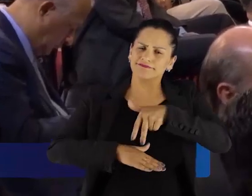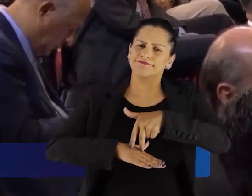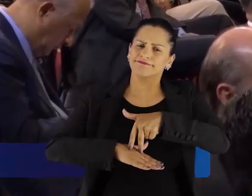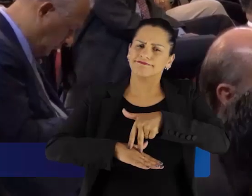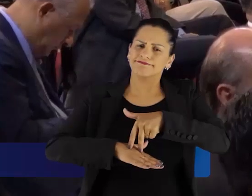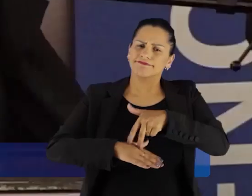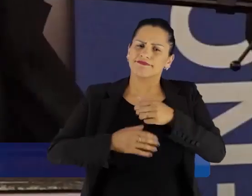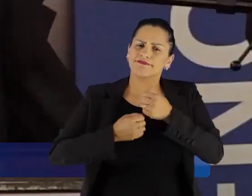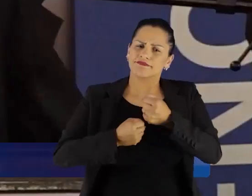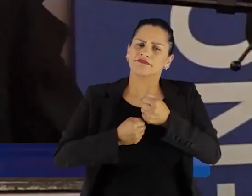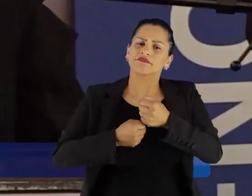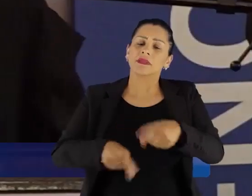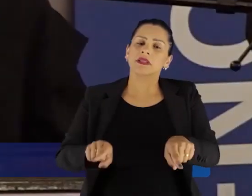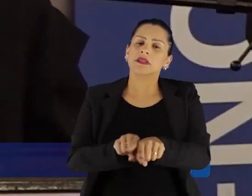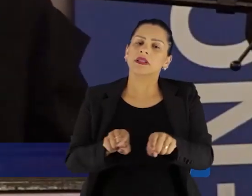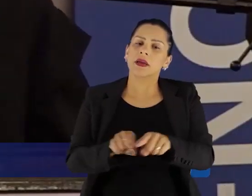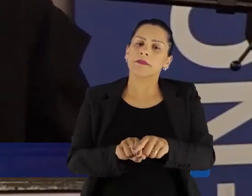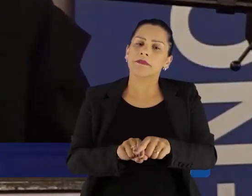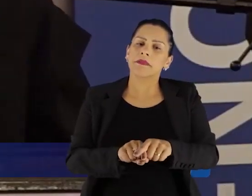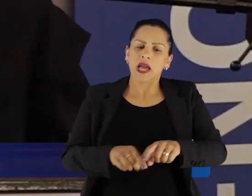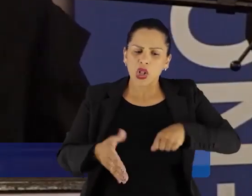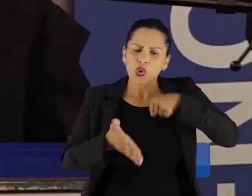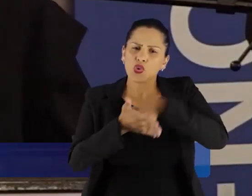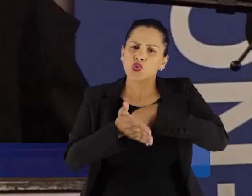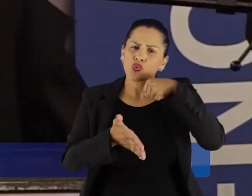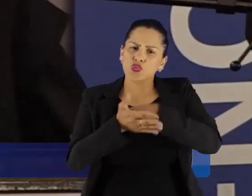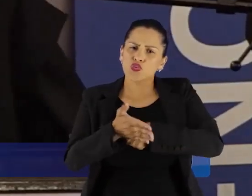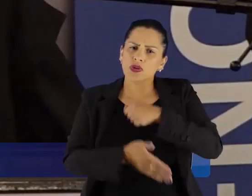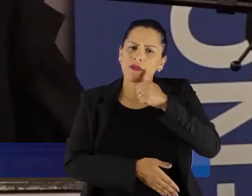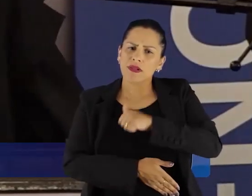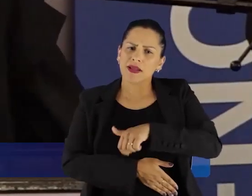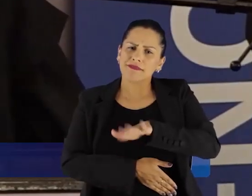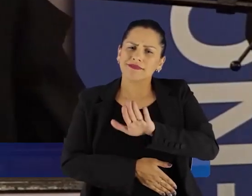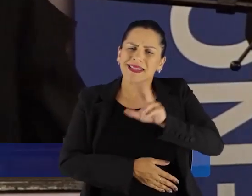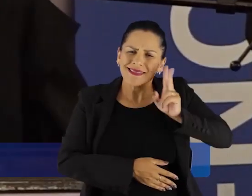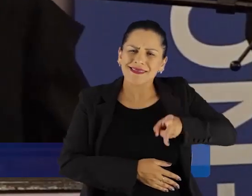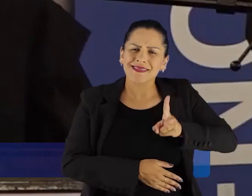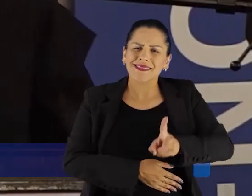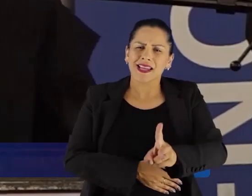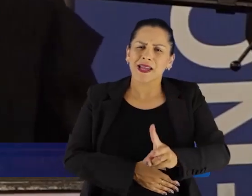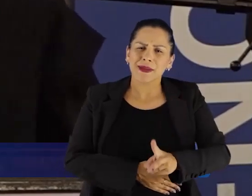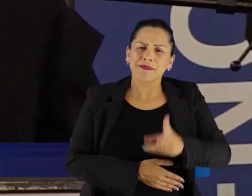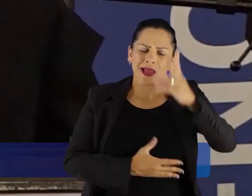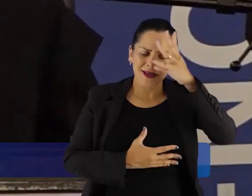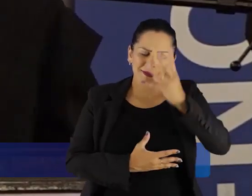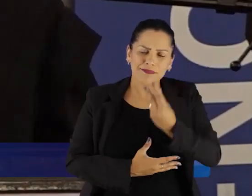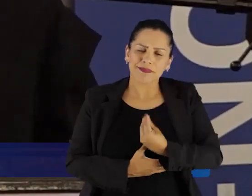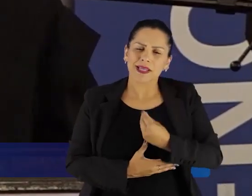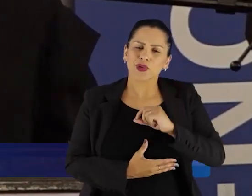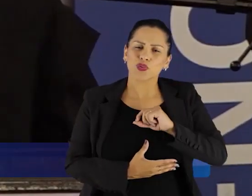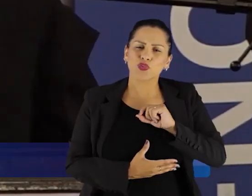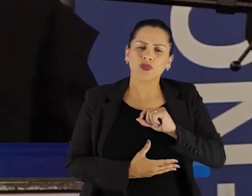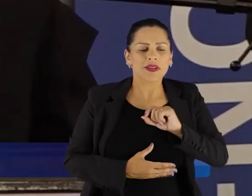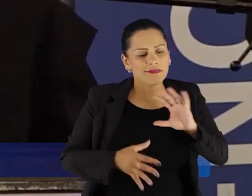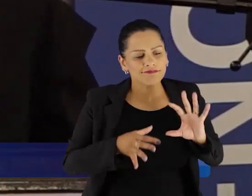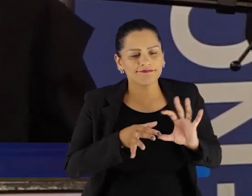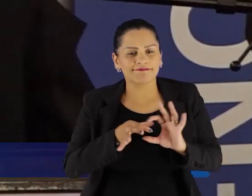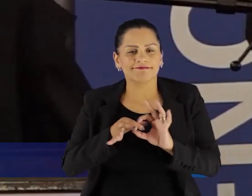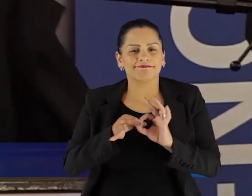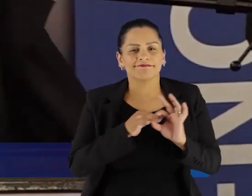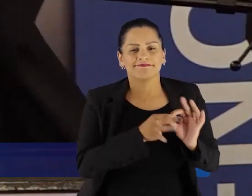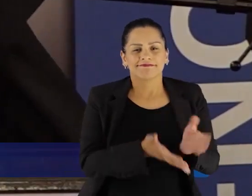a combatividade das mulheres mas sempre com Espírito de conciliação o